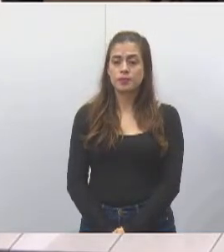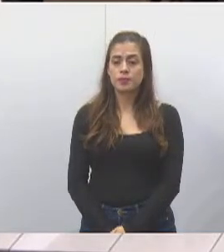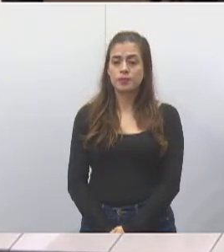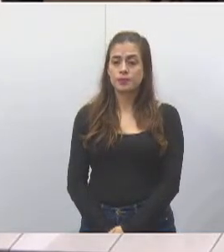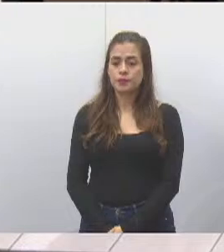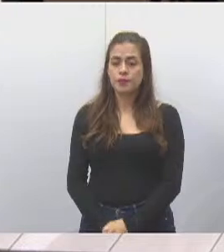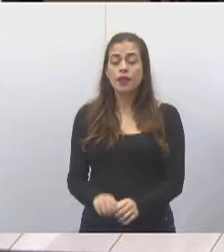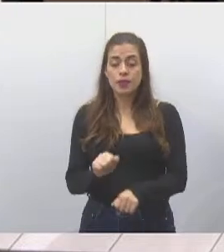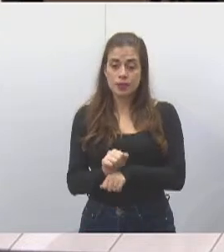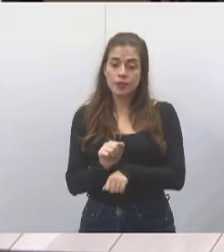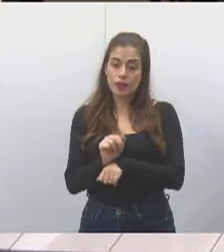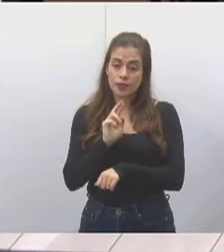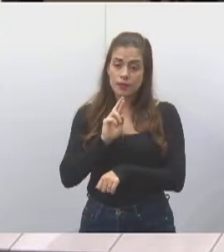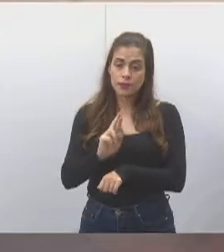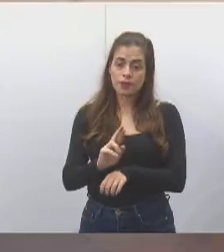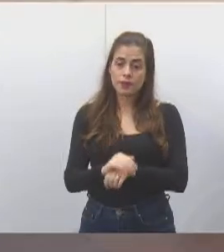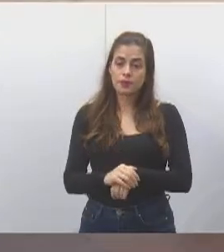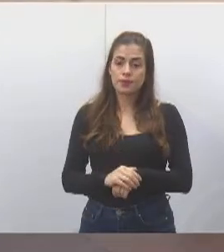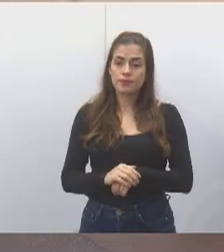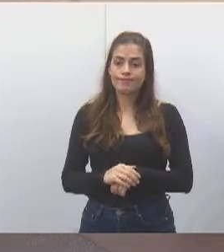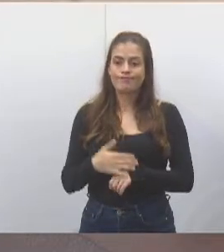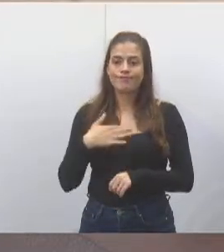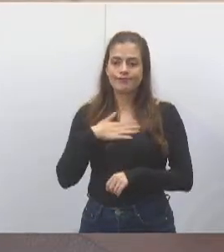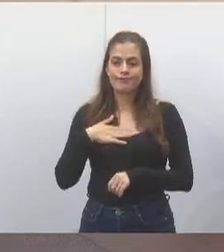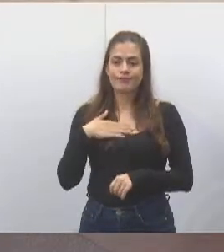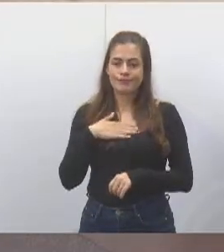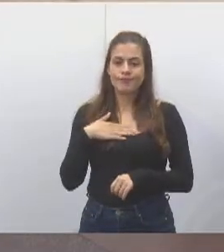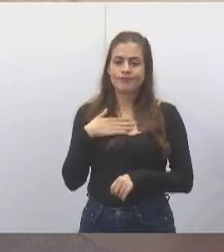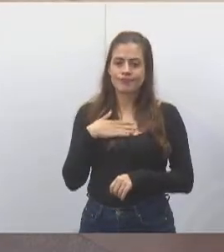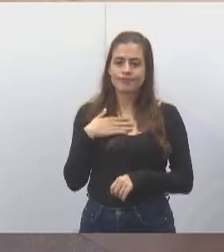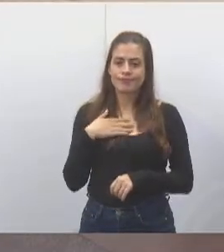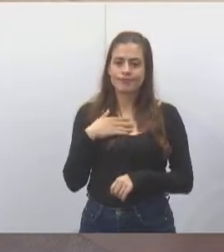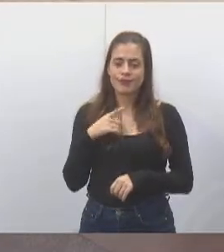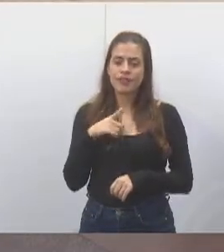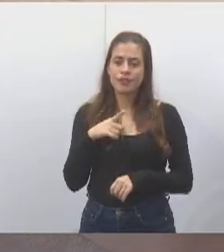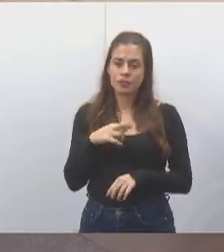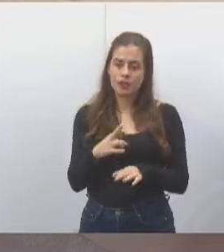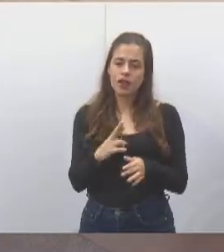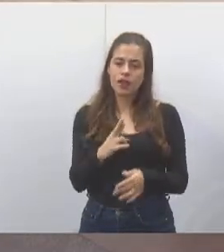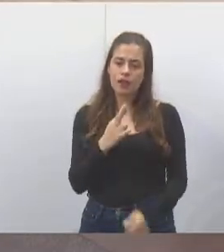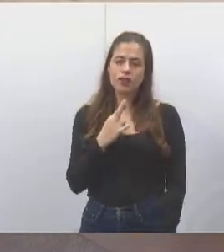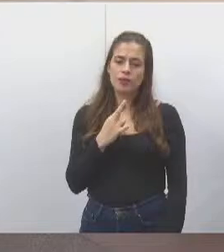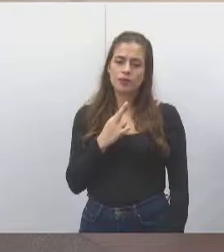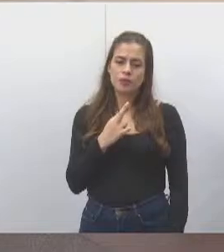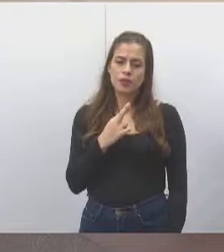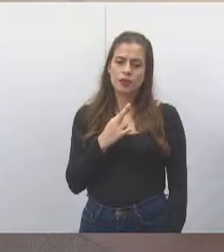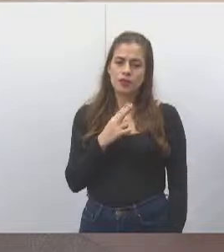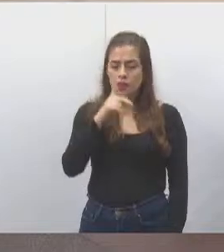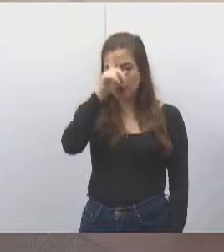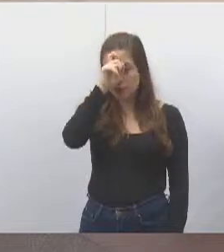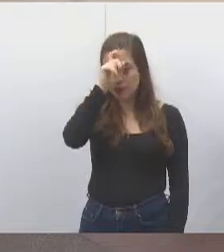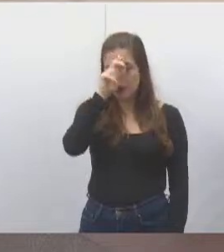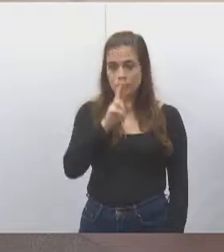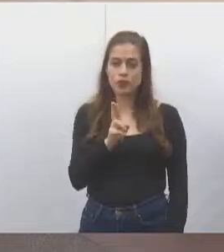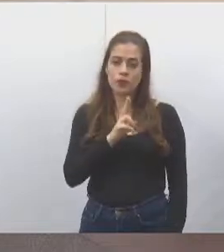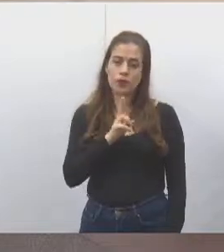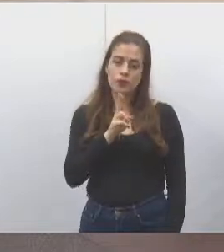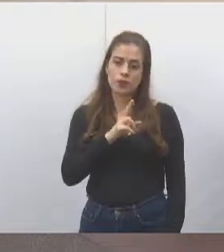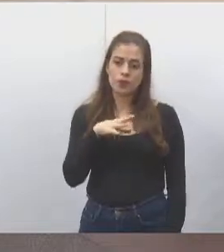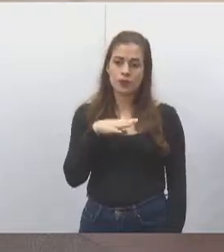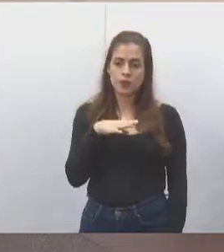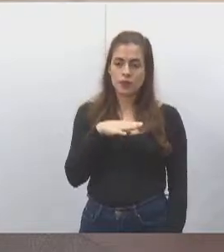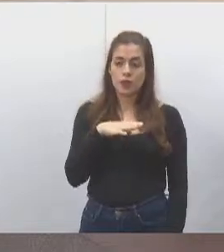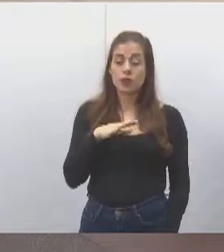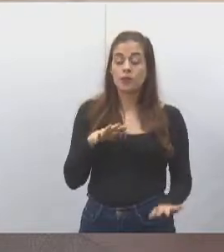Espero que eu tenha respondido. Gostaria de ter também aqui uma resposta para o Hospital Municipal, mas